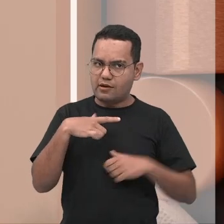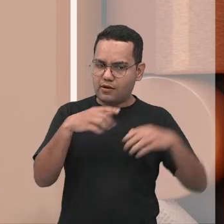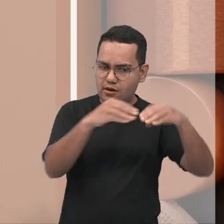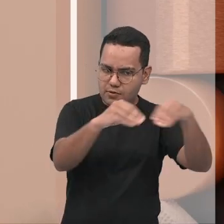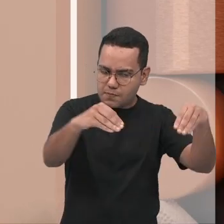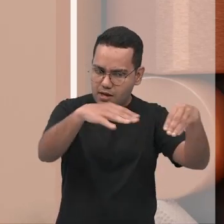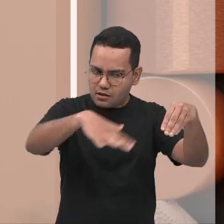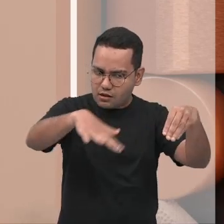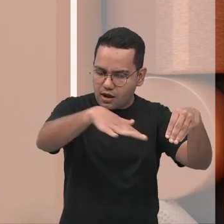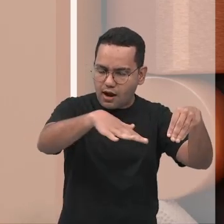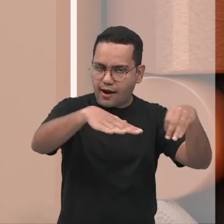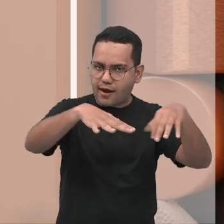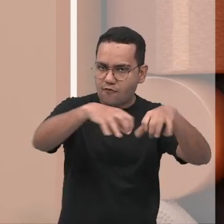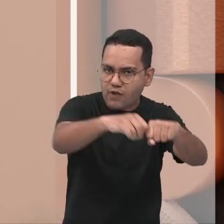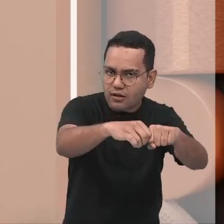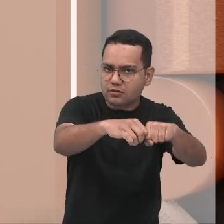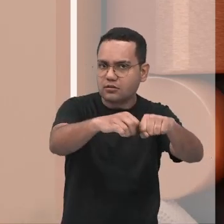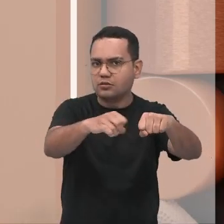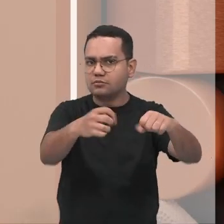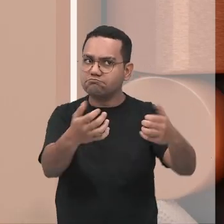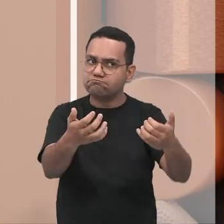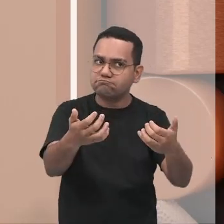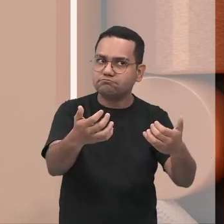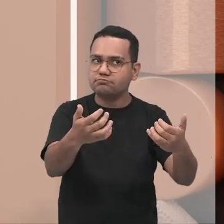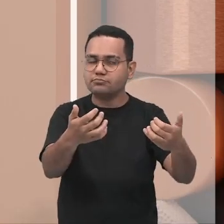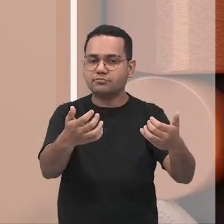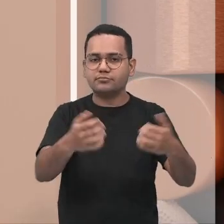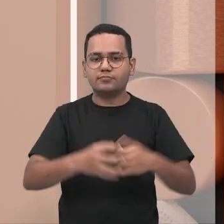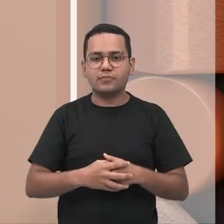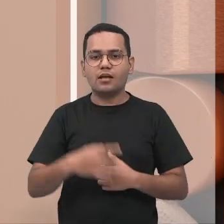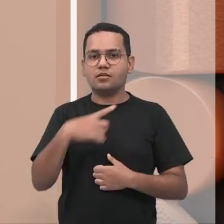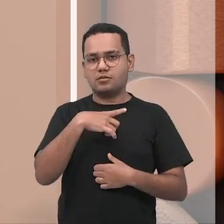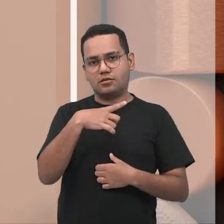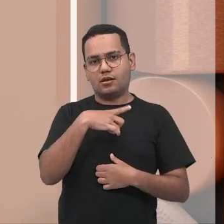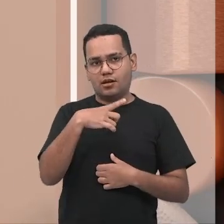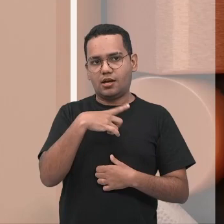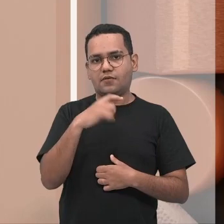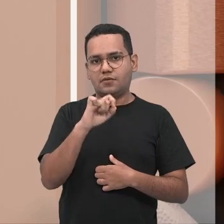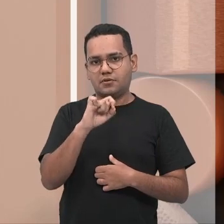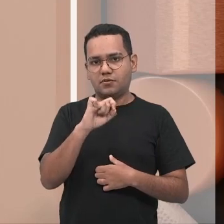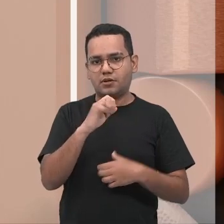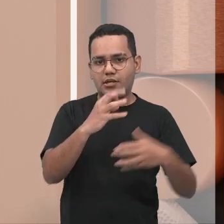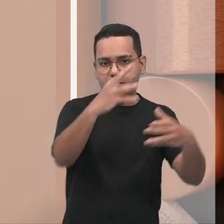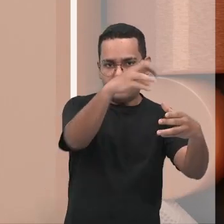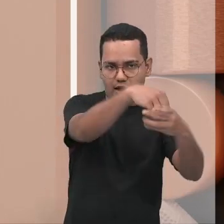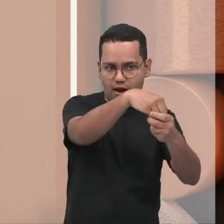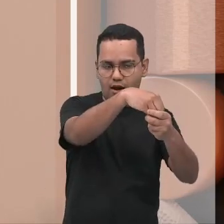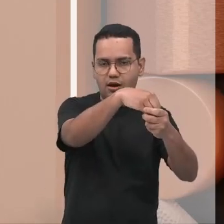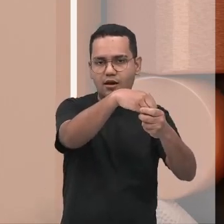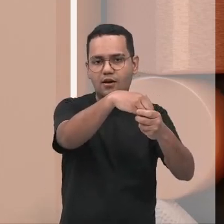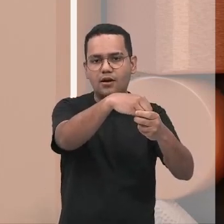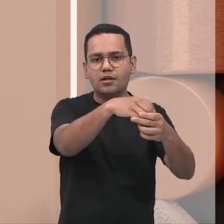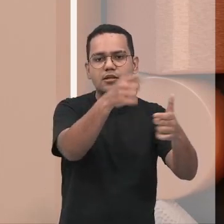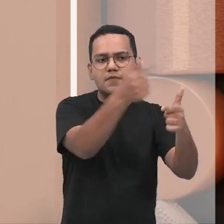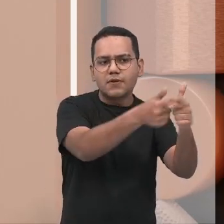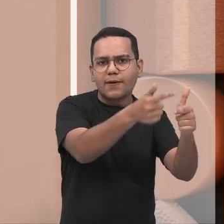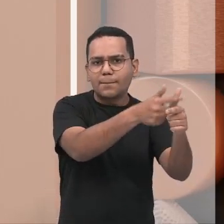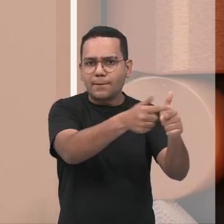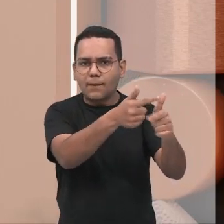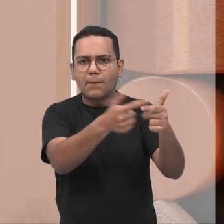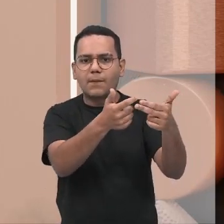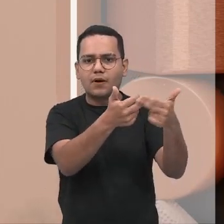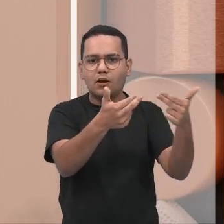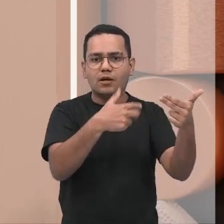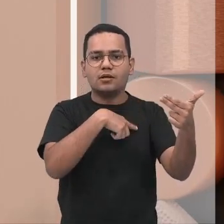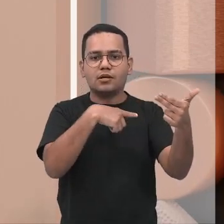galera. Houve sim uma tensão interna, ou seja, dentro da Alemanha, que culminou ali com a